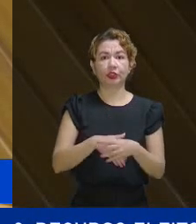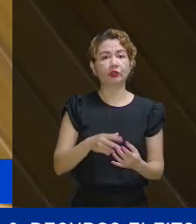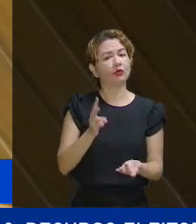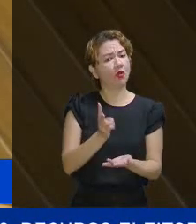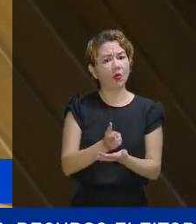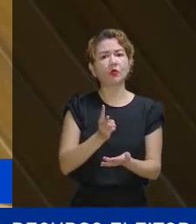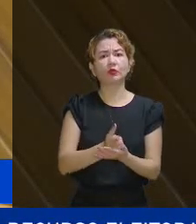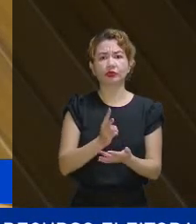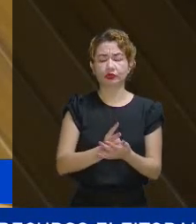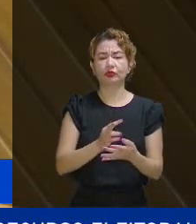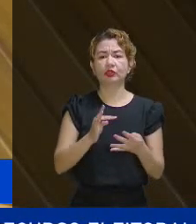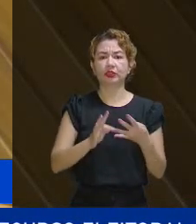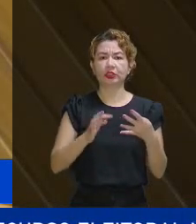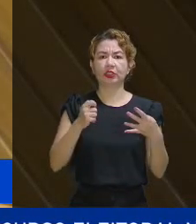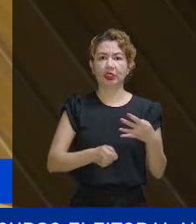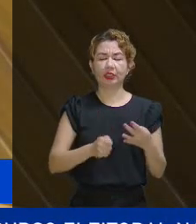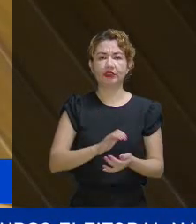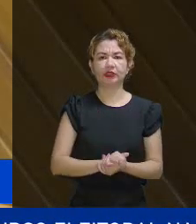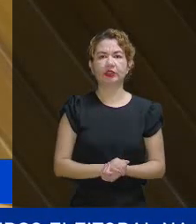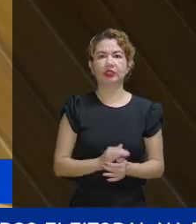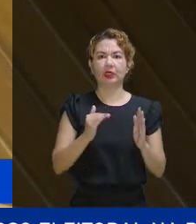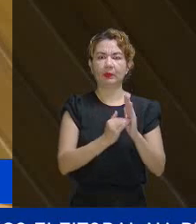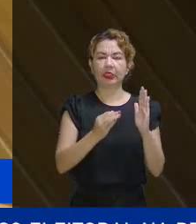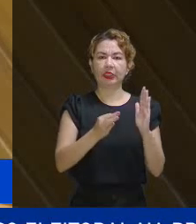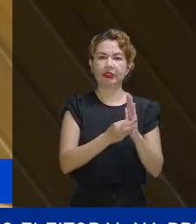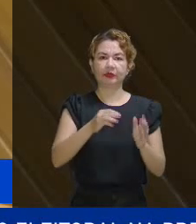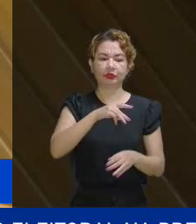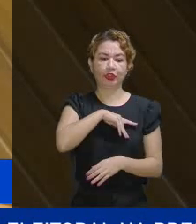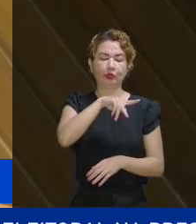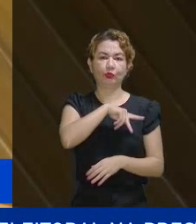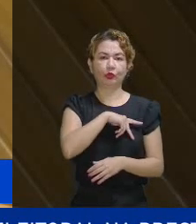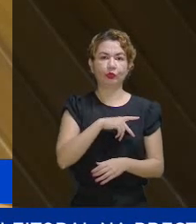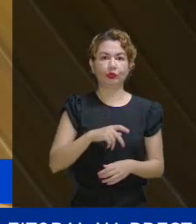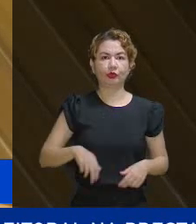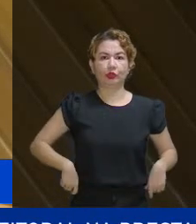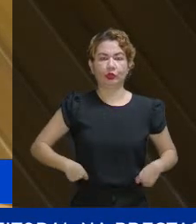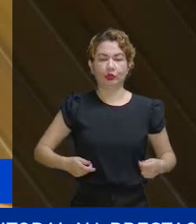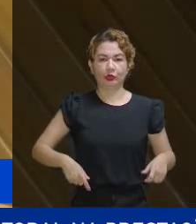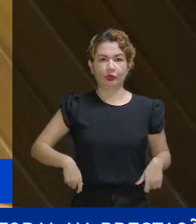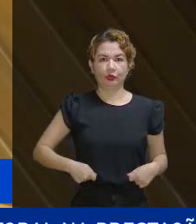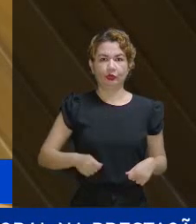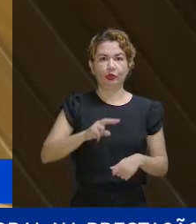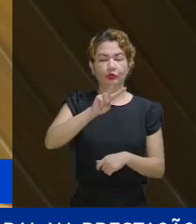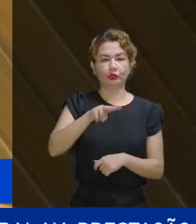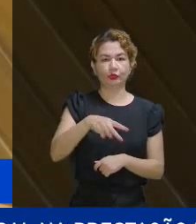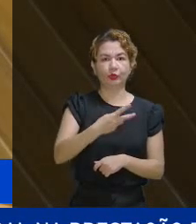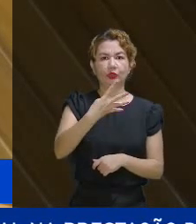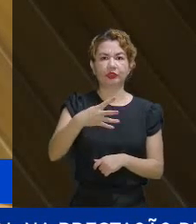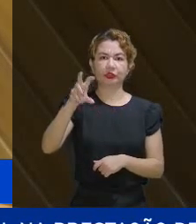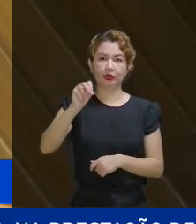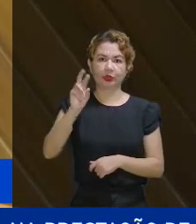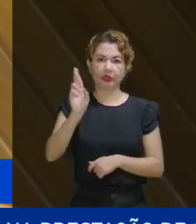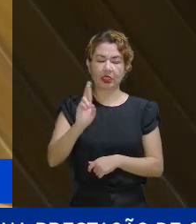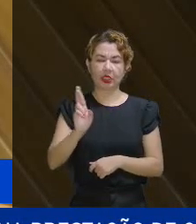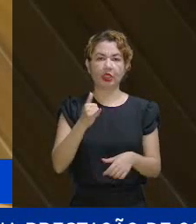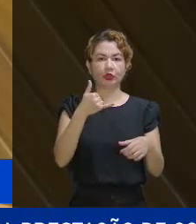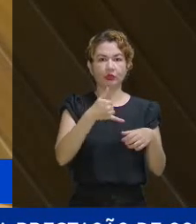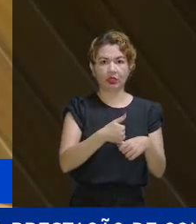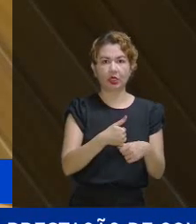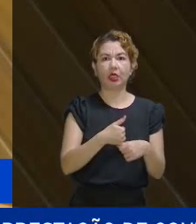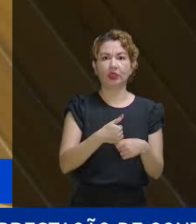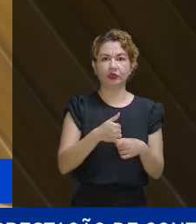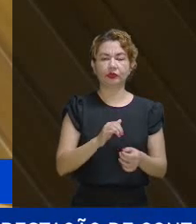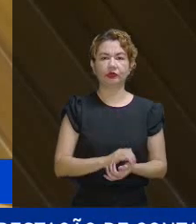a sentença. O parecer ministerial ressaltou que o gasto de R$ 2.450 com